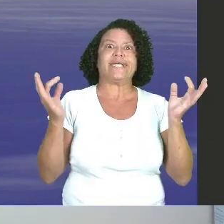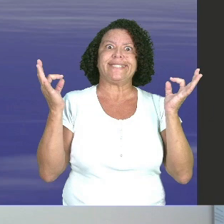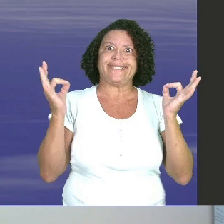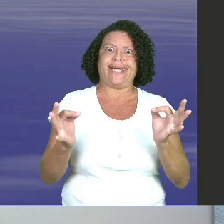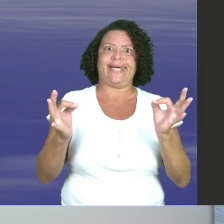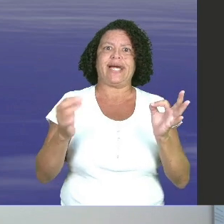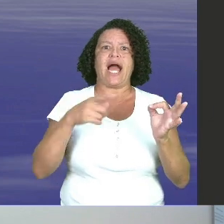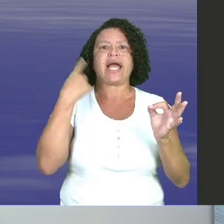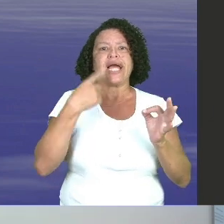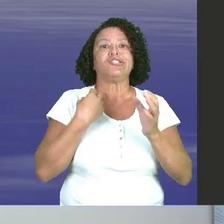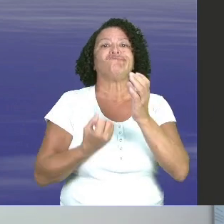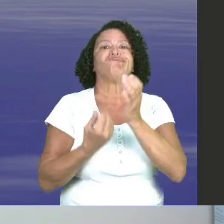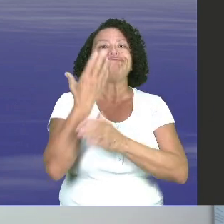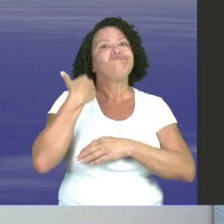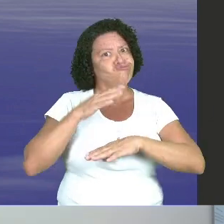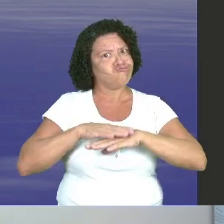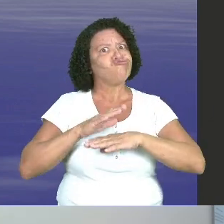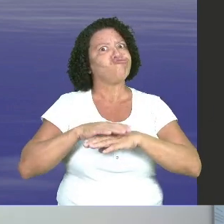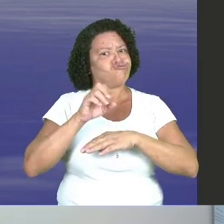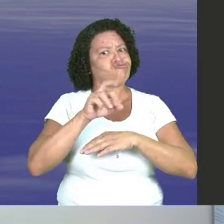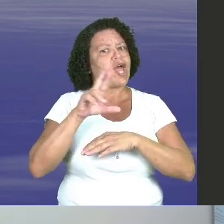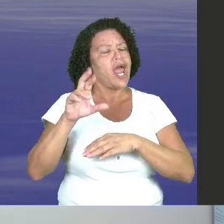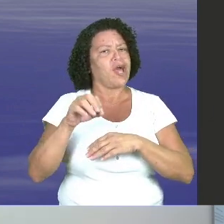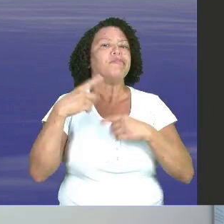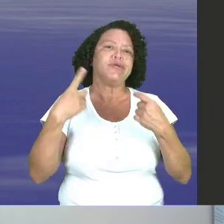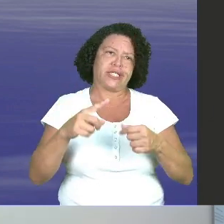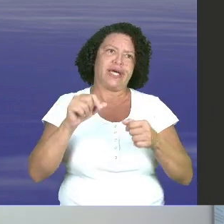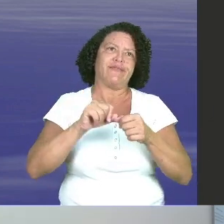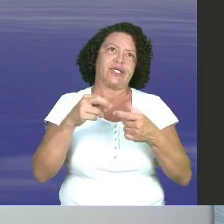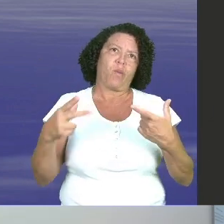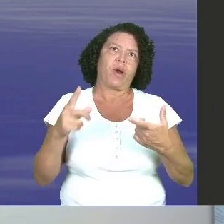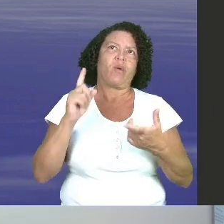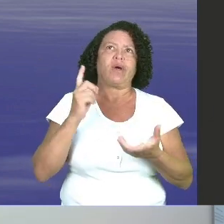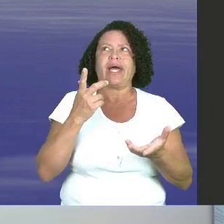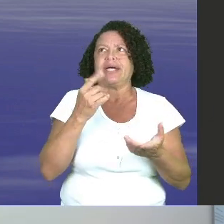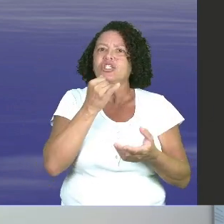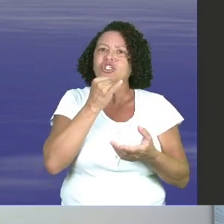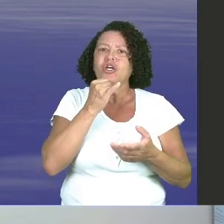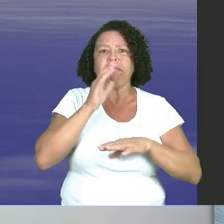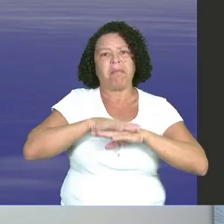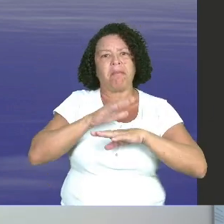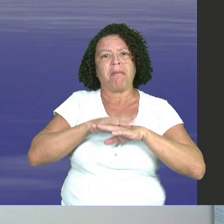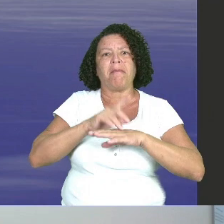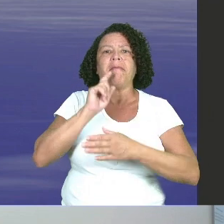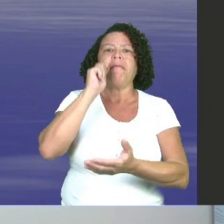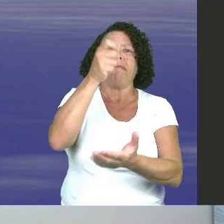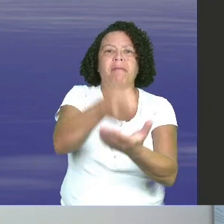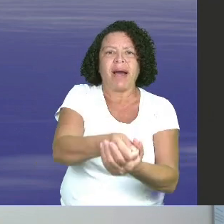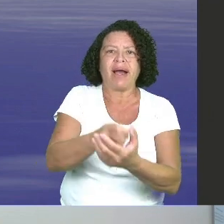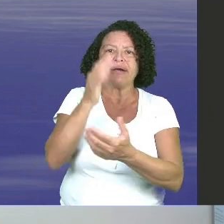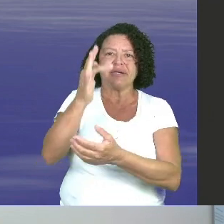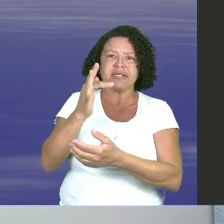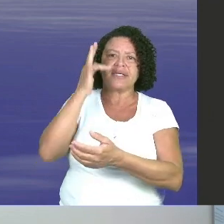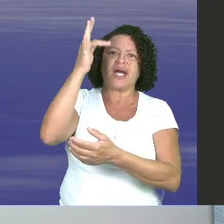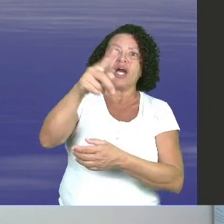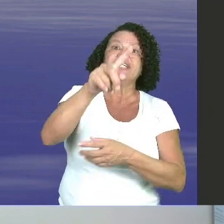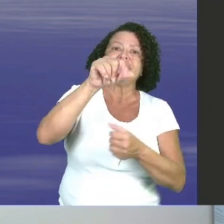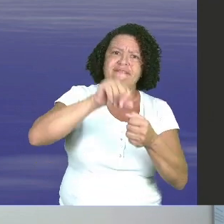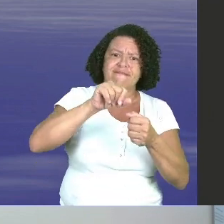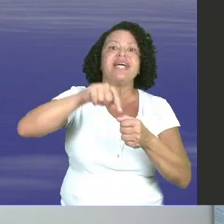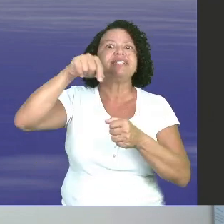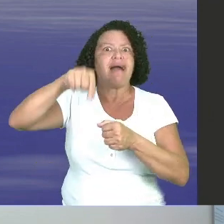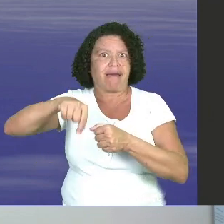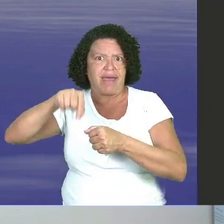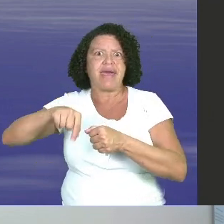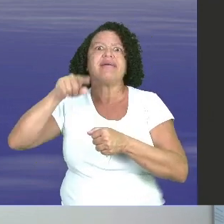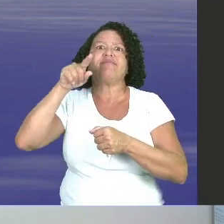mesmos geramos? Através da expiação. Aí nós iremos conseguir o quê? Se